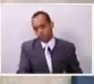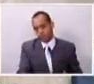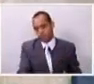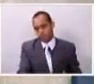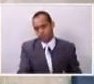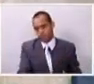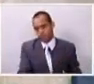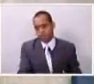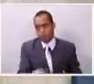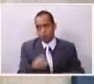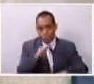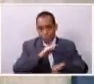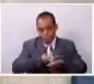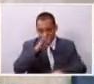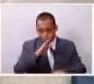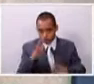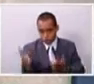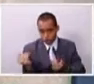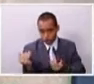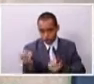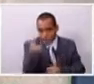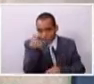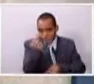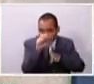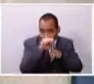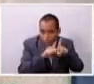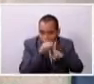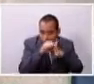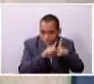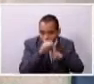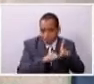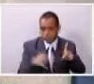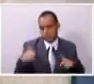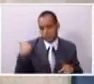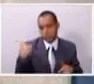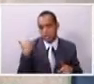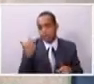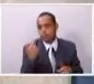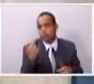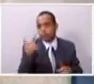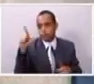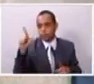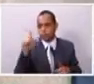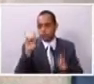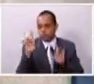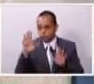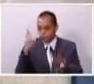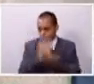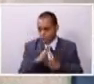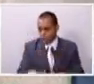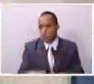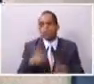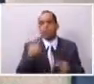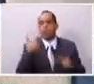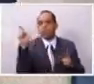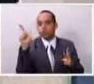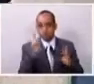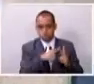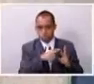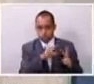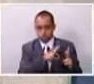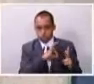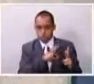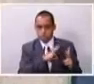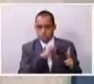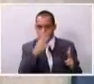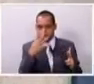sendo que o mais novo, vereador, tem 6 meses de idade. O outro, só para completar, presidente, o outro GCM, mais de 40